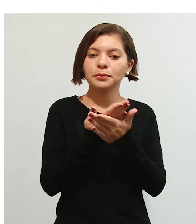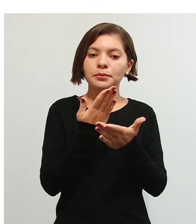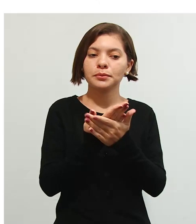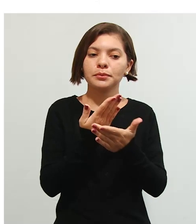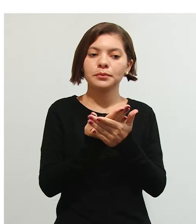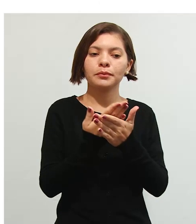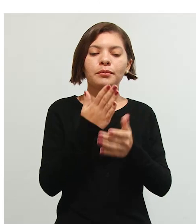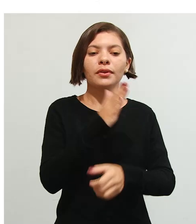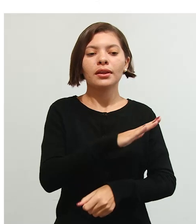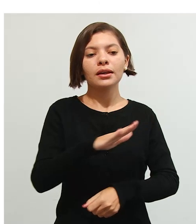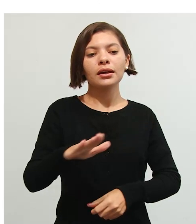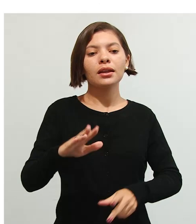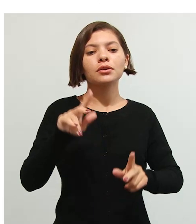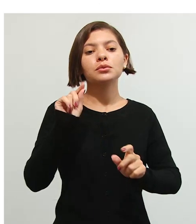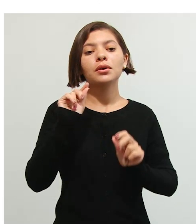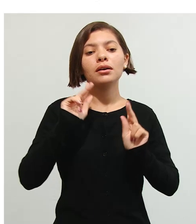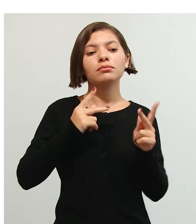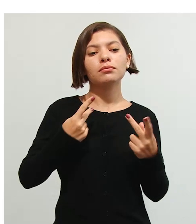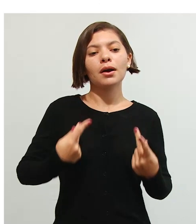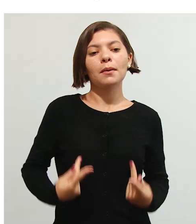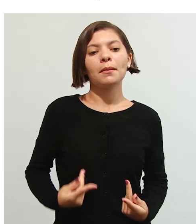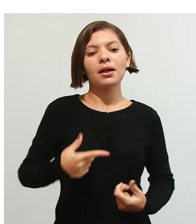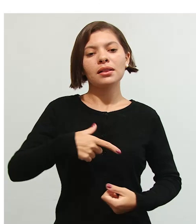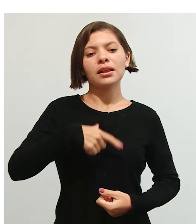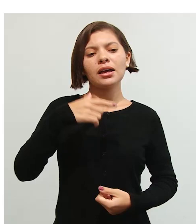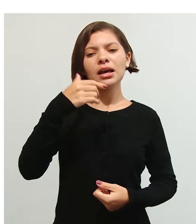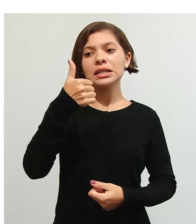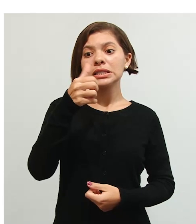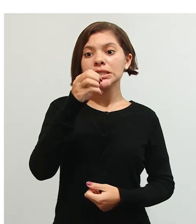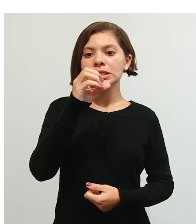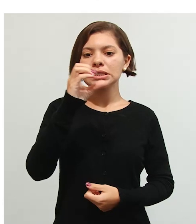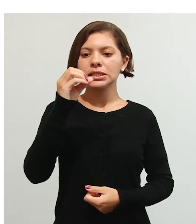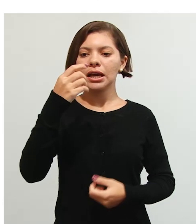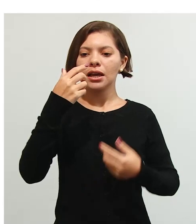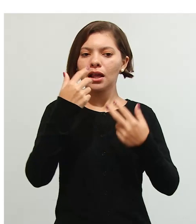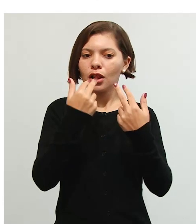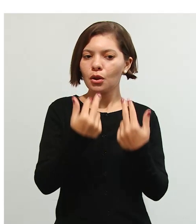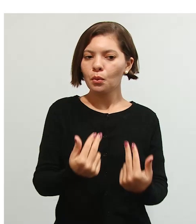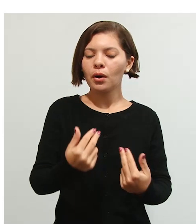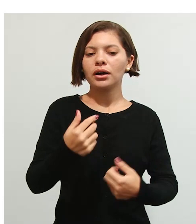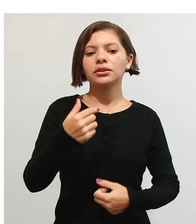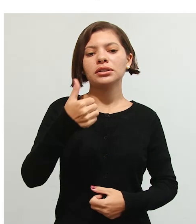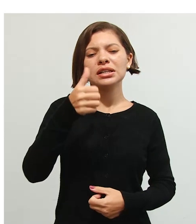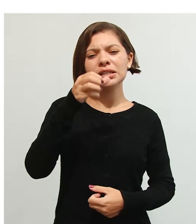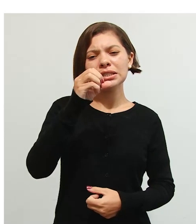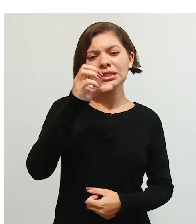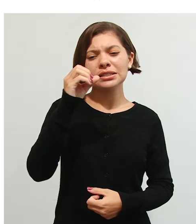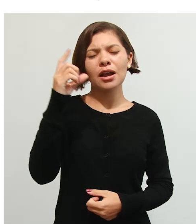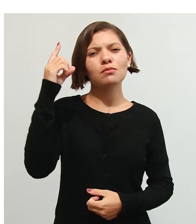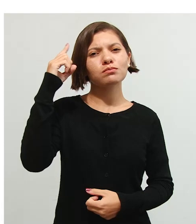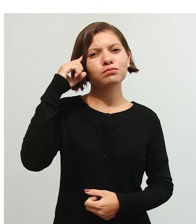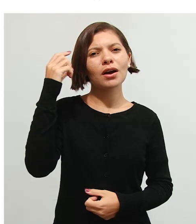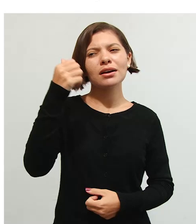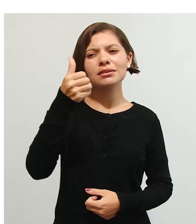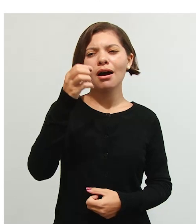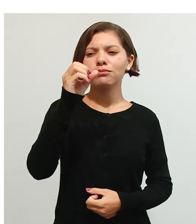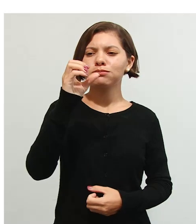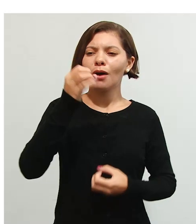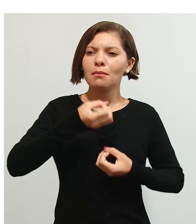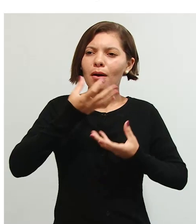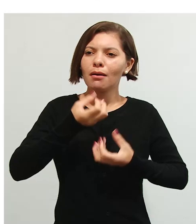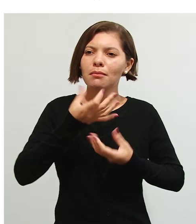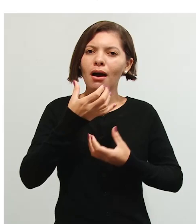Emílio. A criança como ser humano possui 100 linguagens, 100 com C, 100 maneiras de pensar,